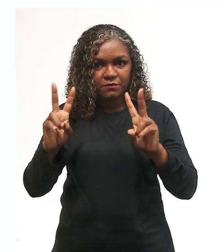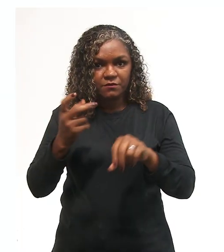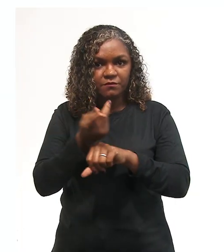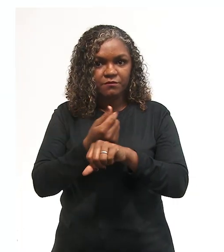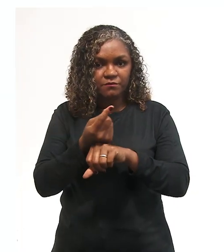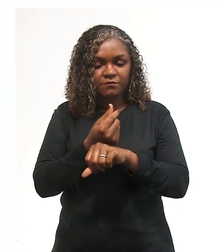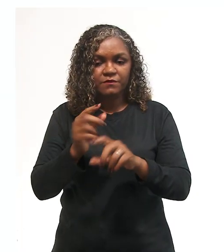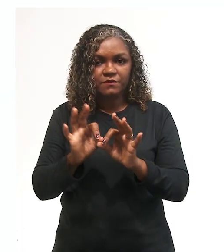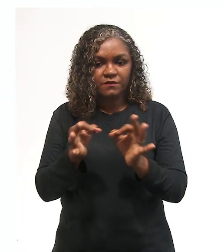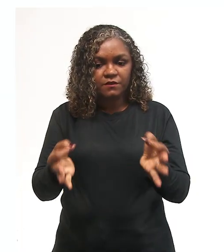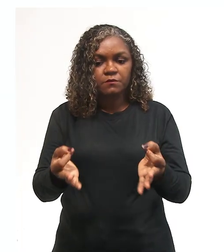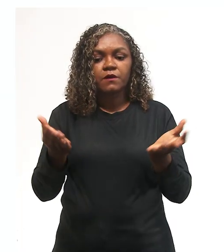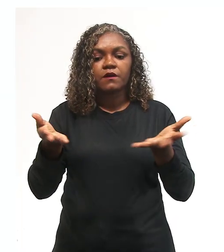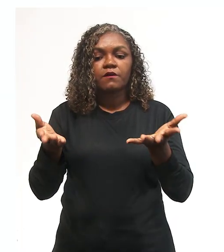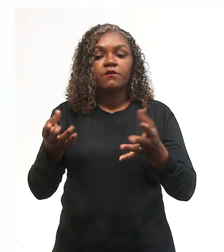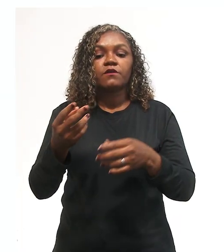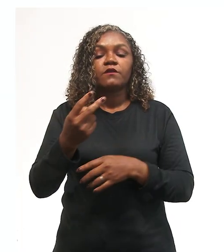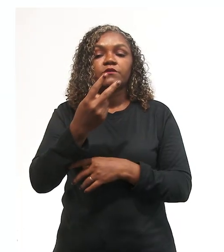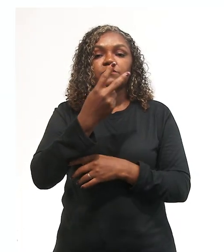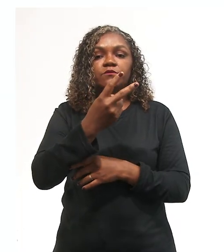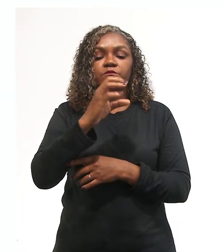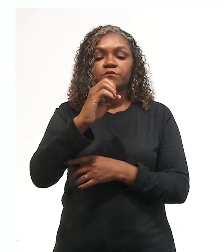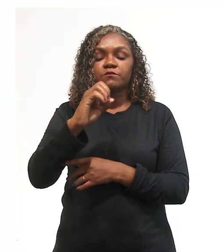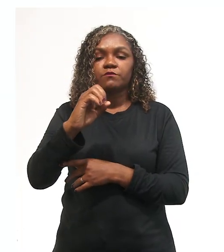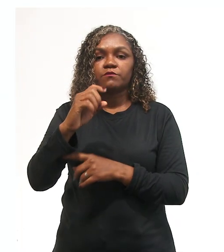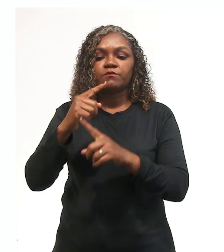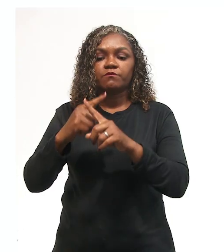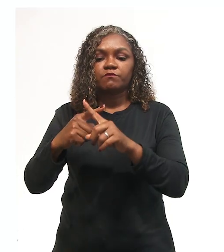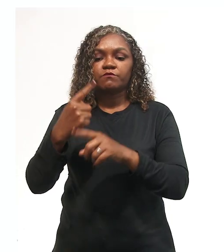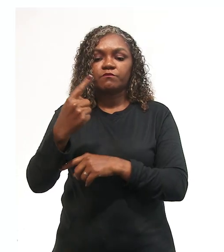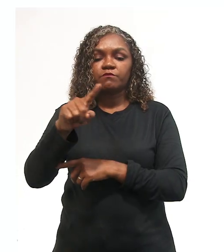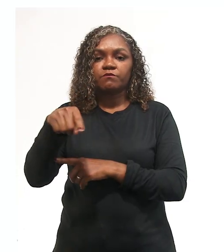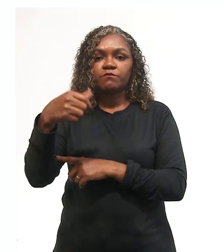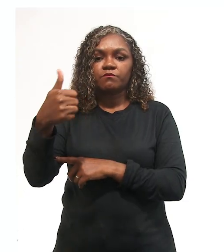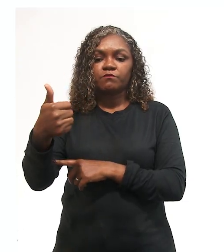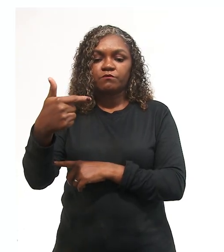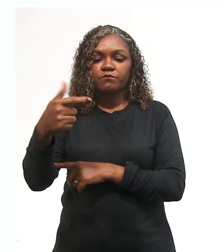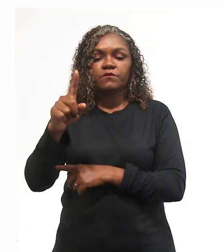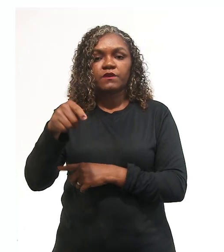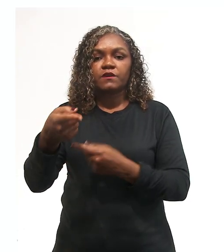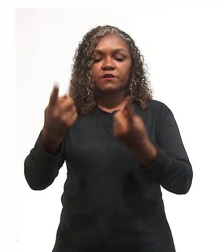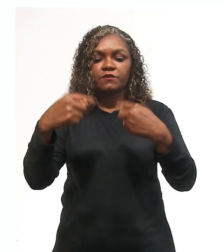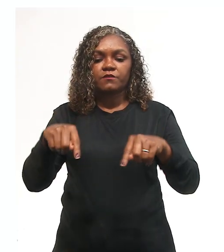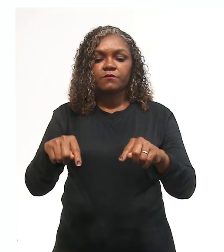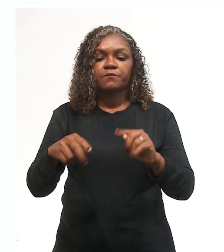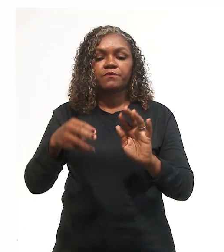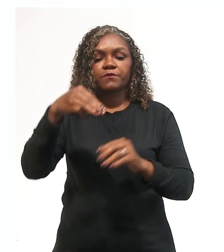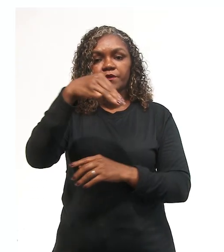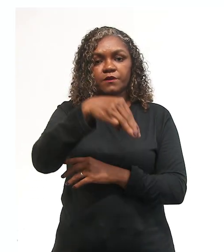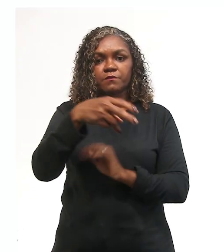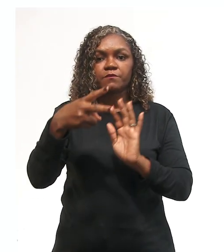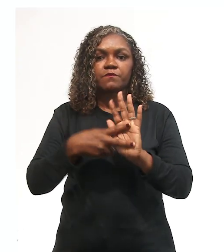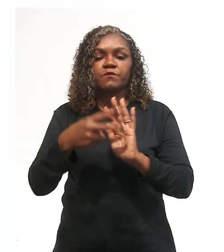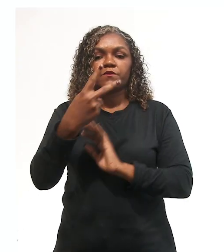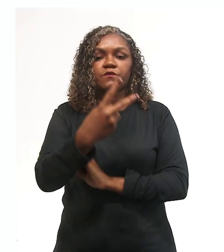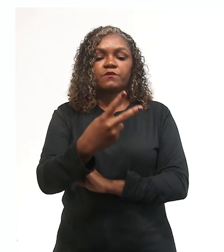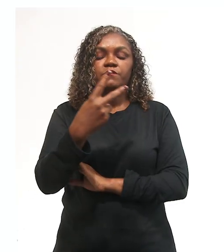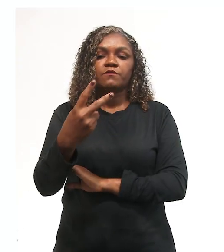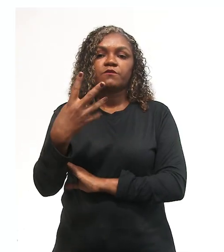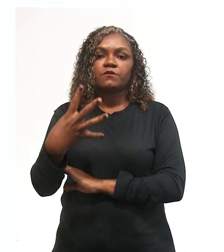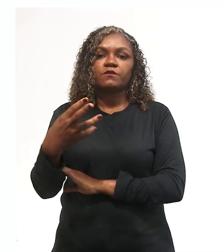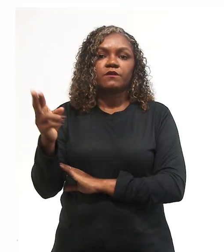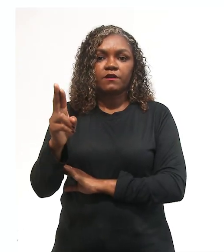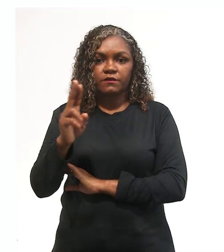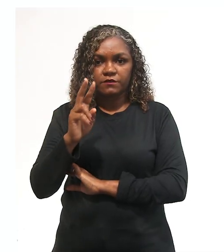capitalização simples, 200 vezes 1,12, 224 reais.